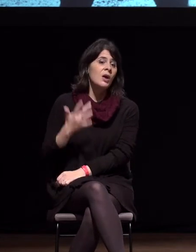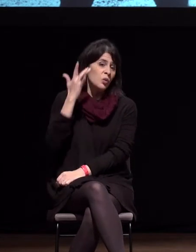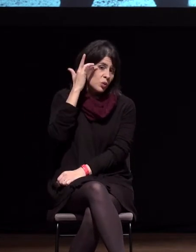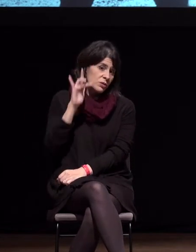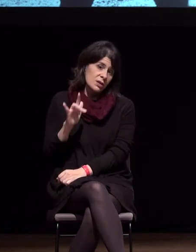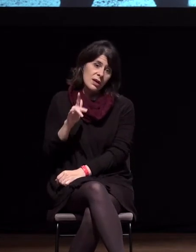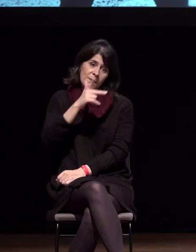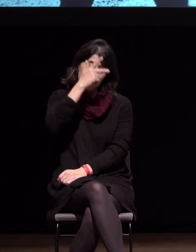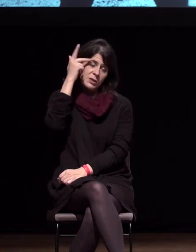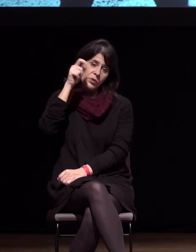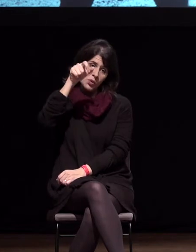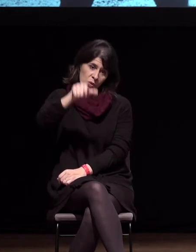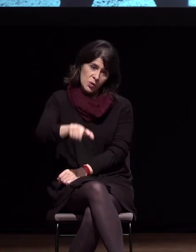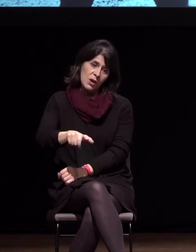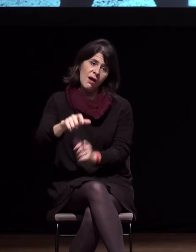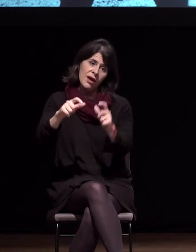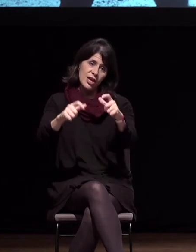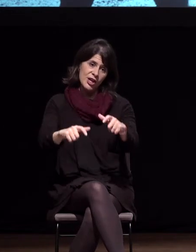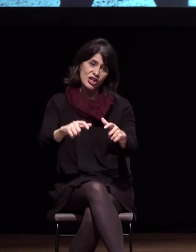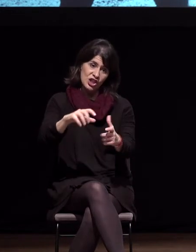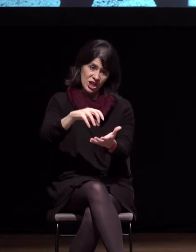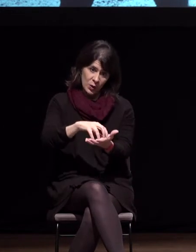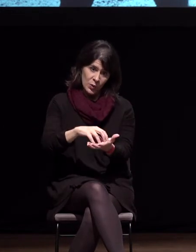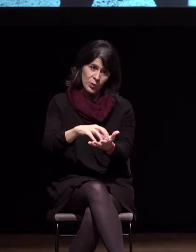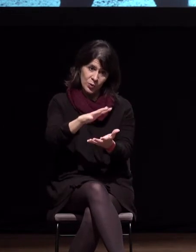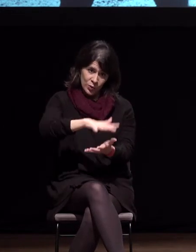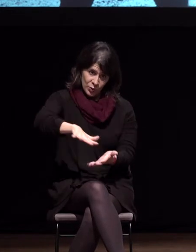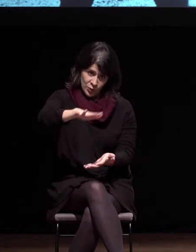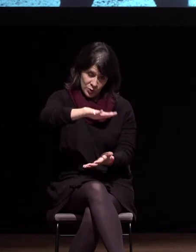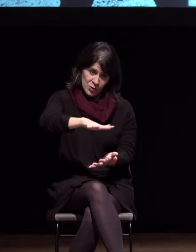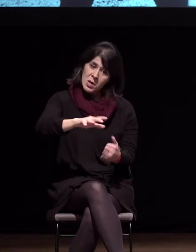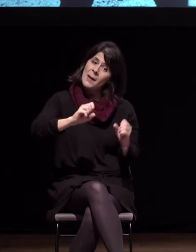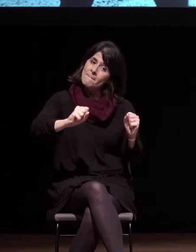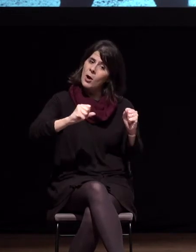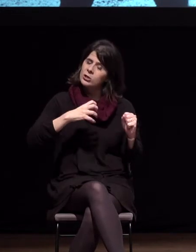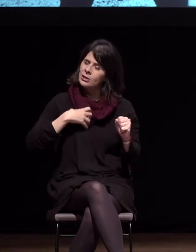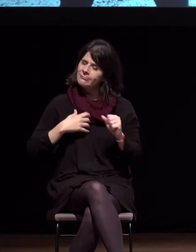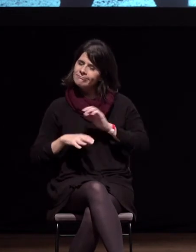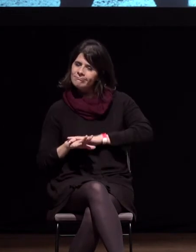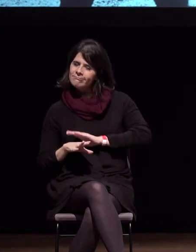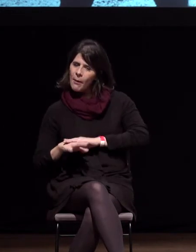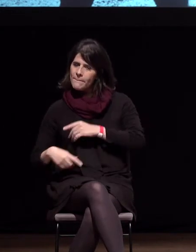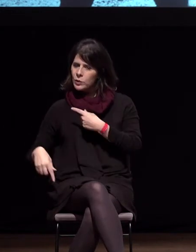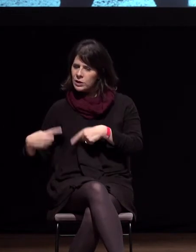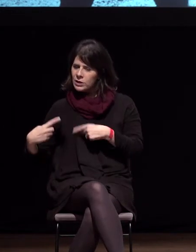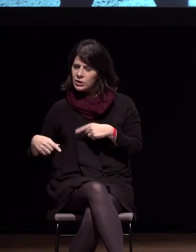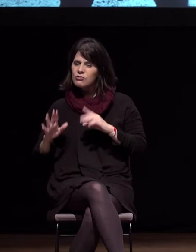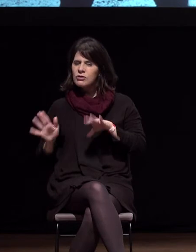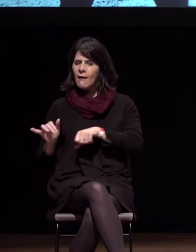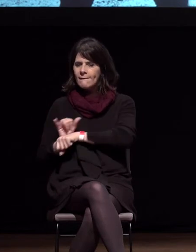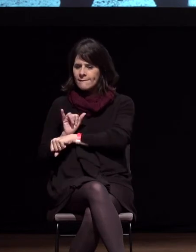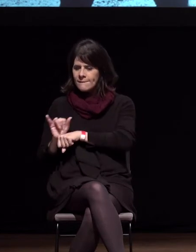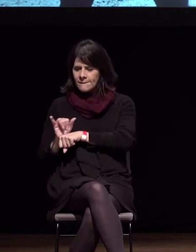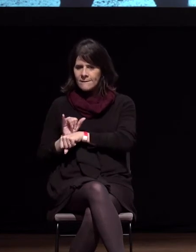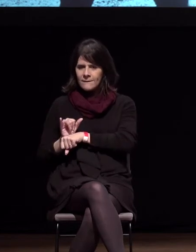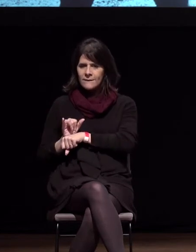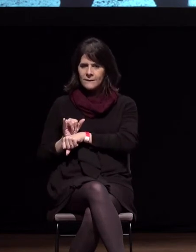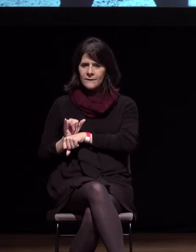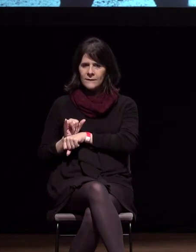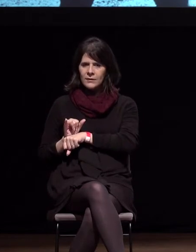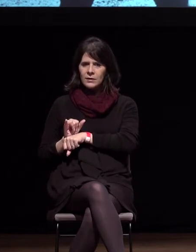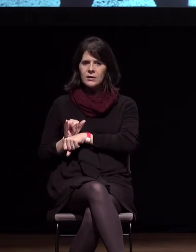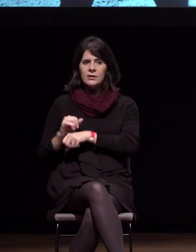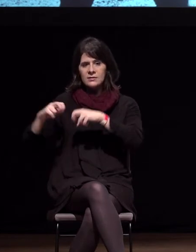dali da região assim pode, politicamente, que já tem uma grande articulação, sentar com vocês e até se sentir